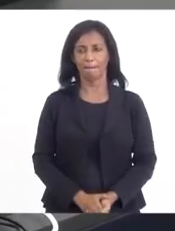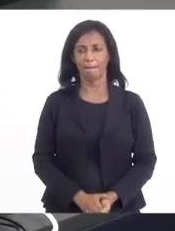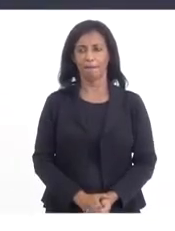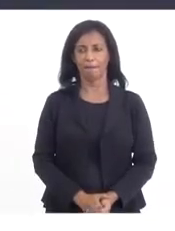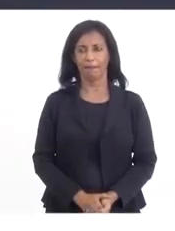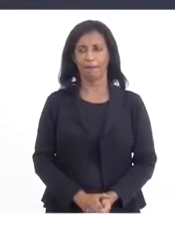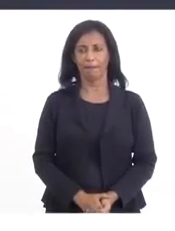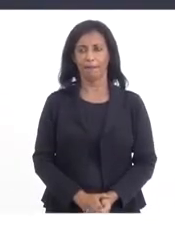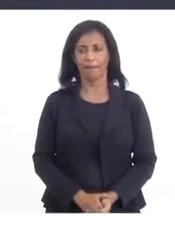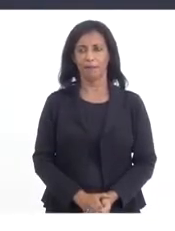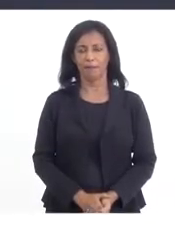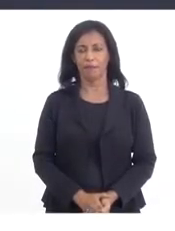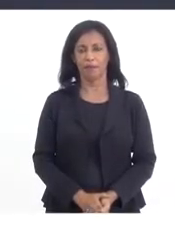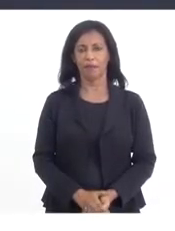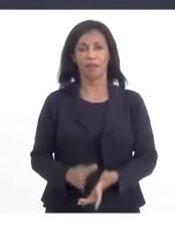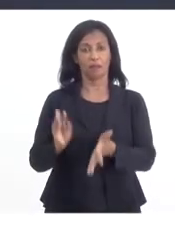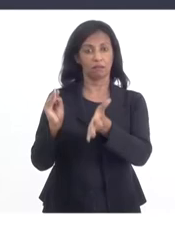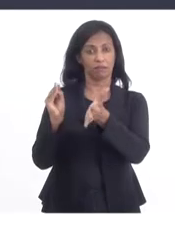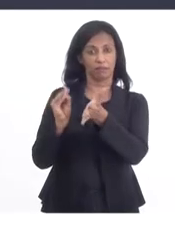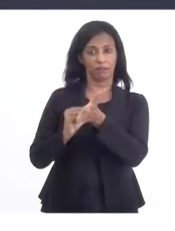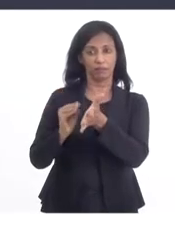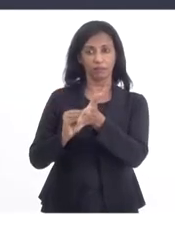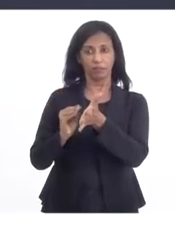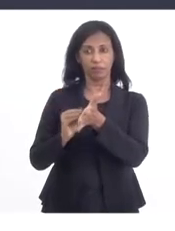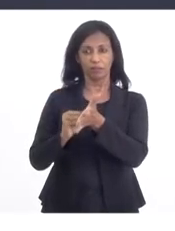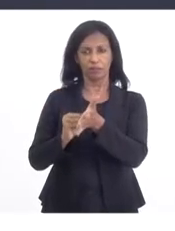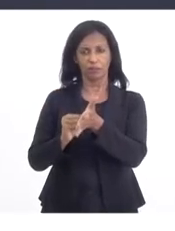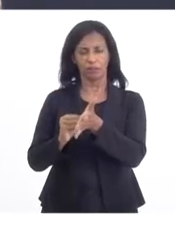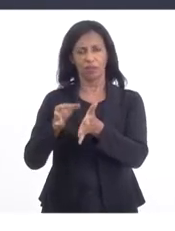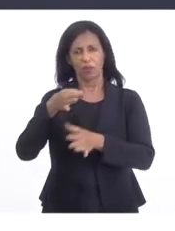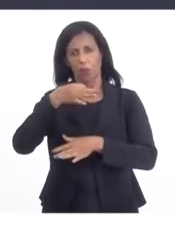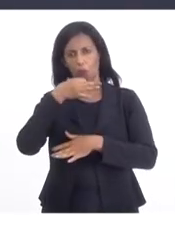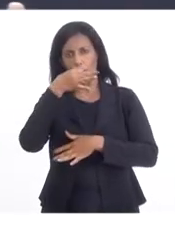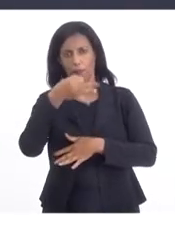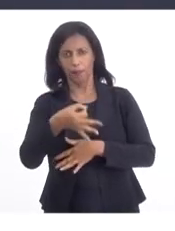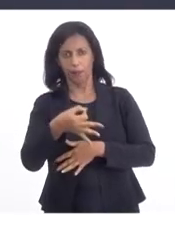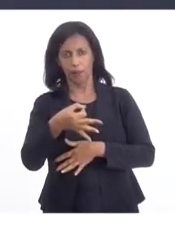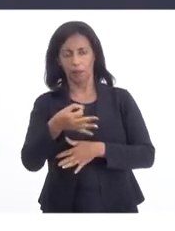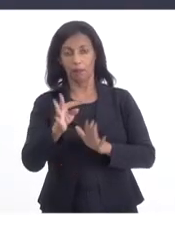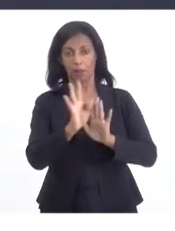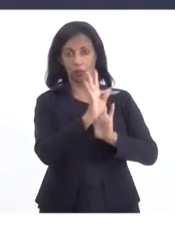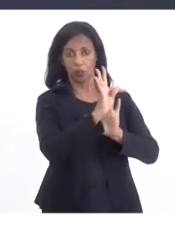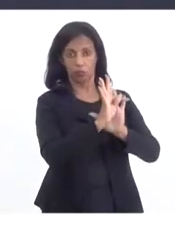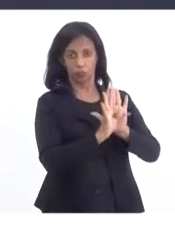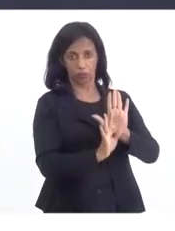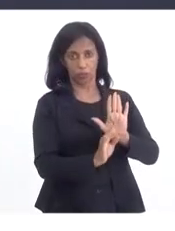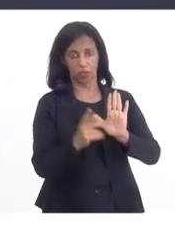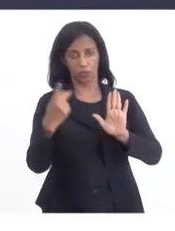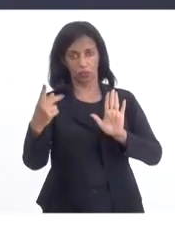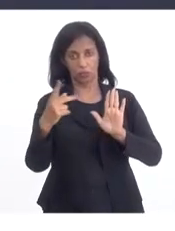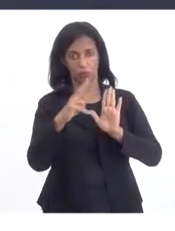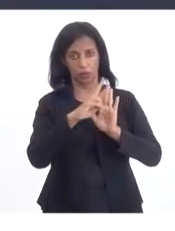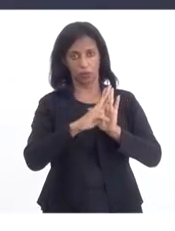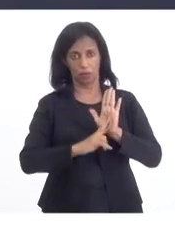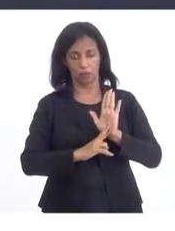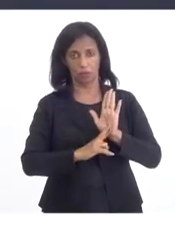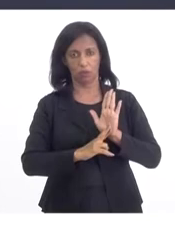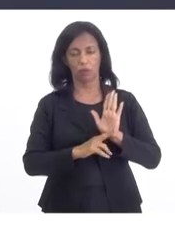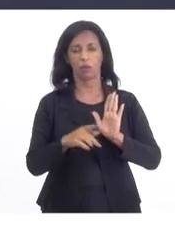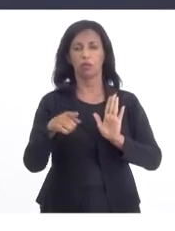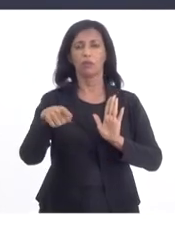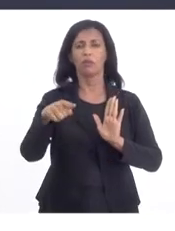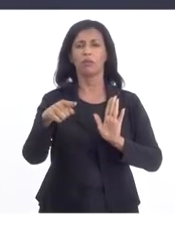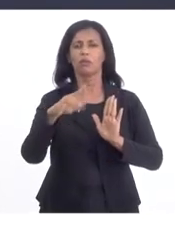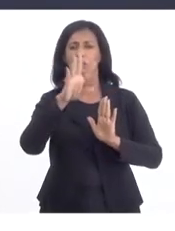para... É que não ficou claro. Eu fiz uma sugestão para, no texto do seu relatório, Vossa